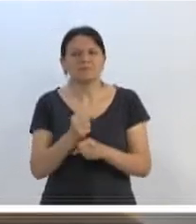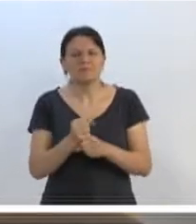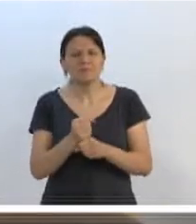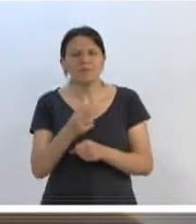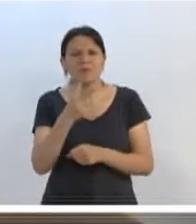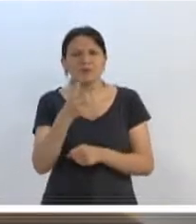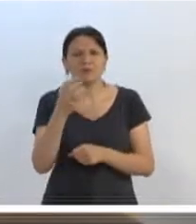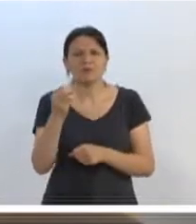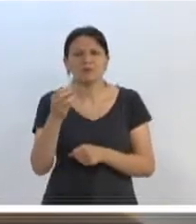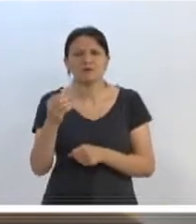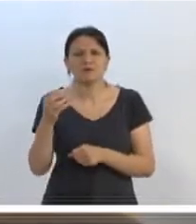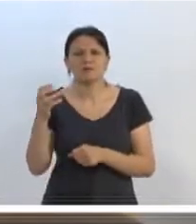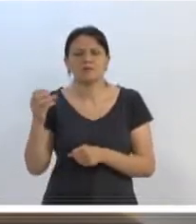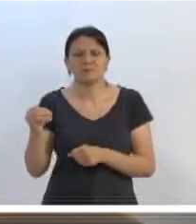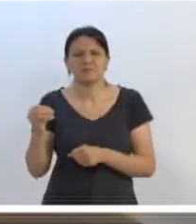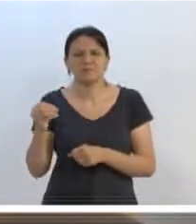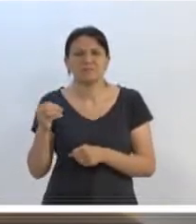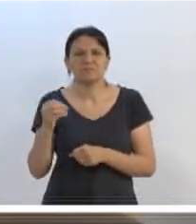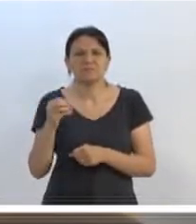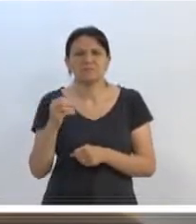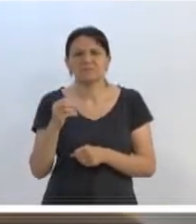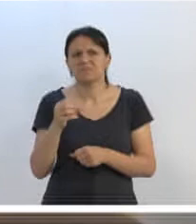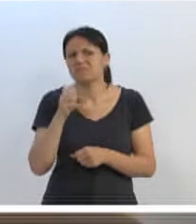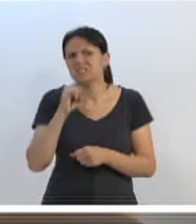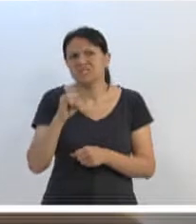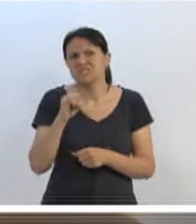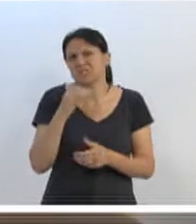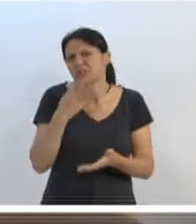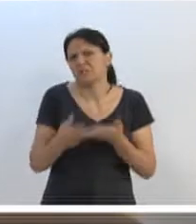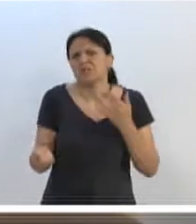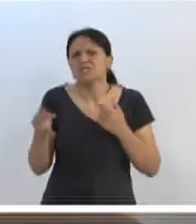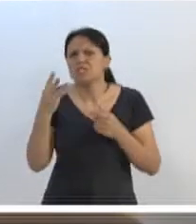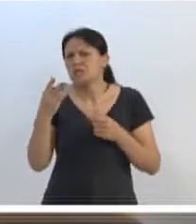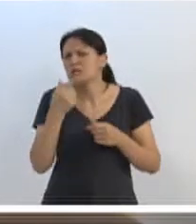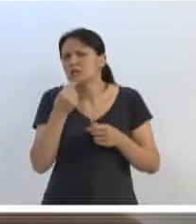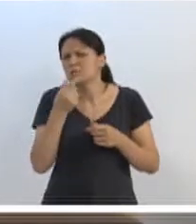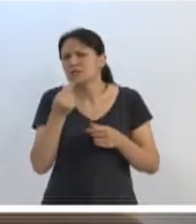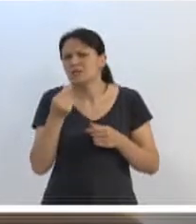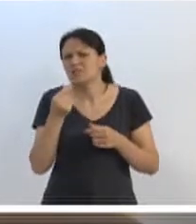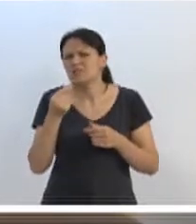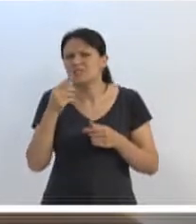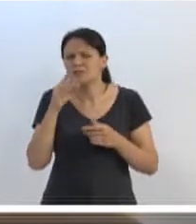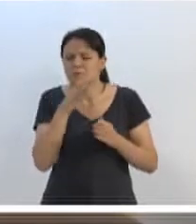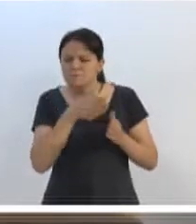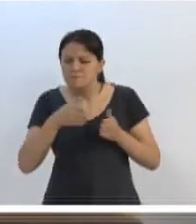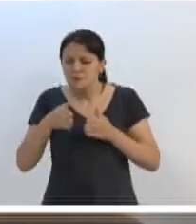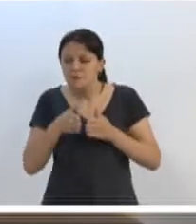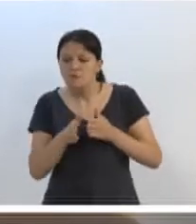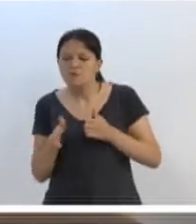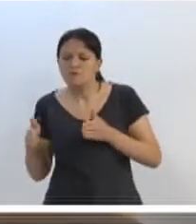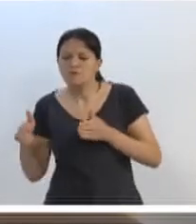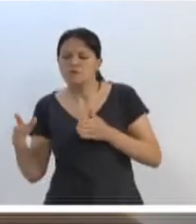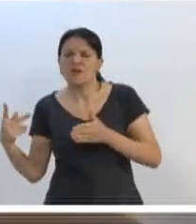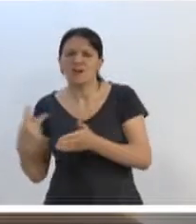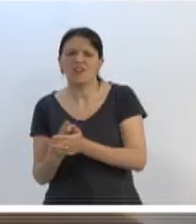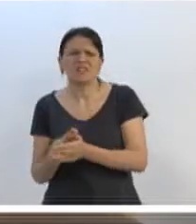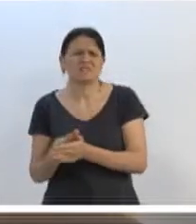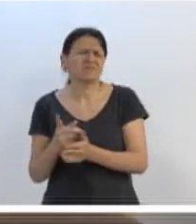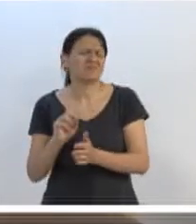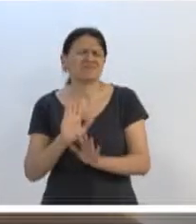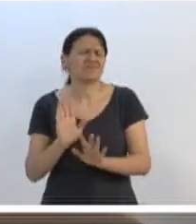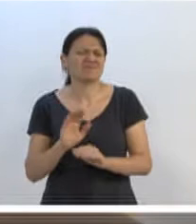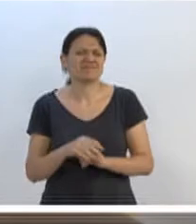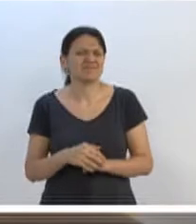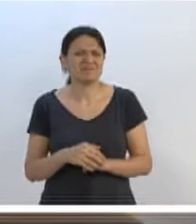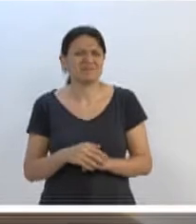hoje, se eu perdi 3 meninos desses para o caminho errado, foi muito. Mas, apesar de ter muita gente que acha